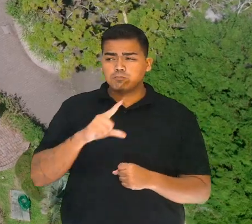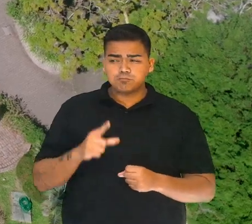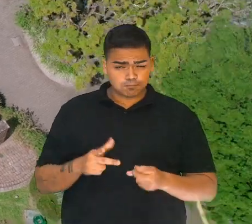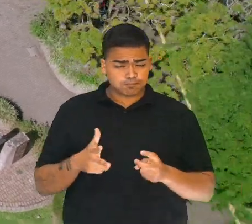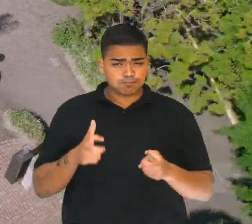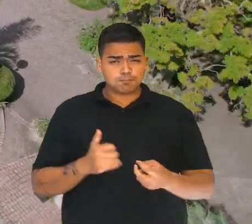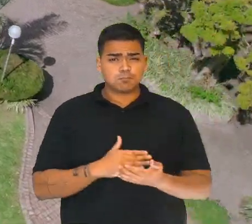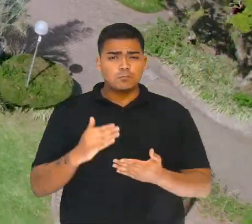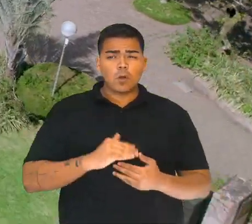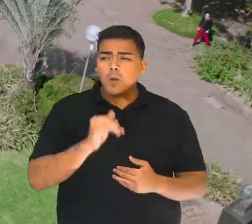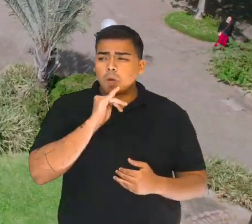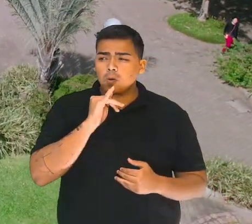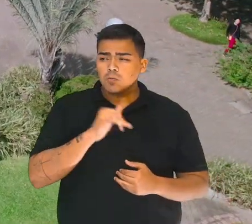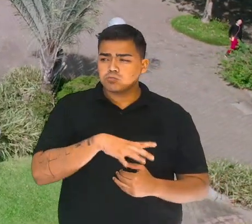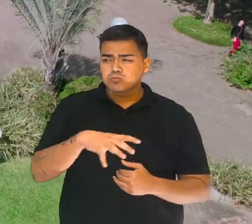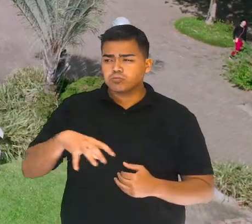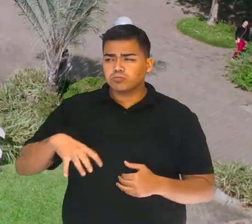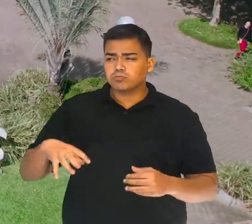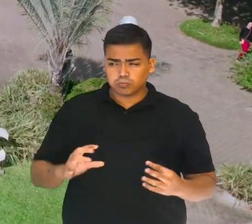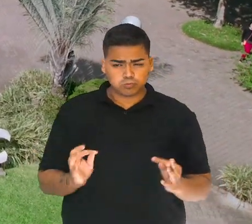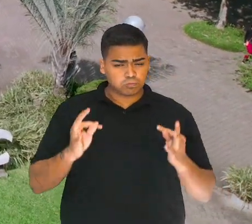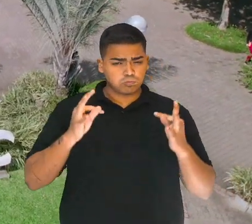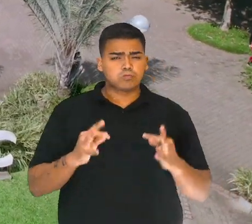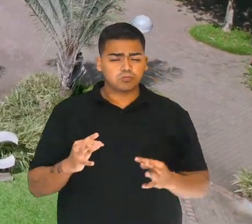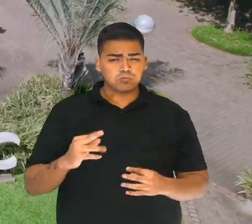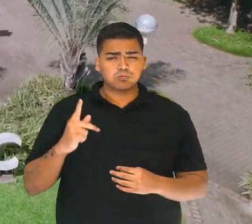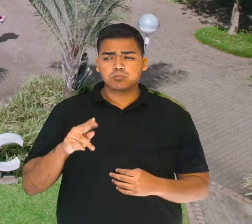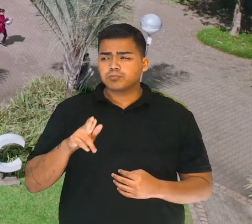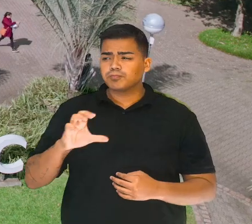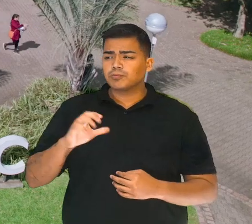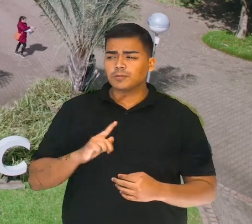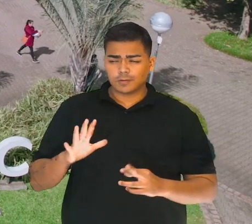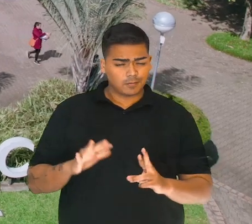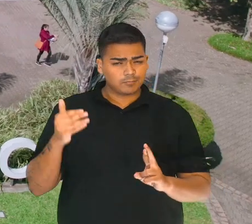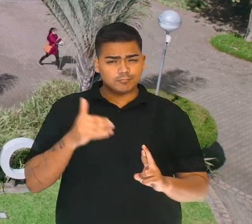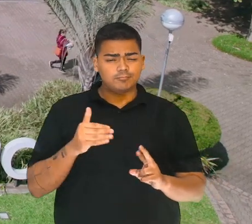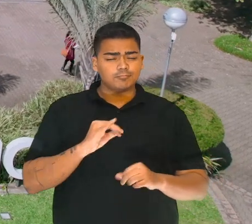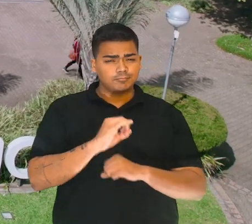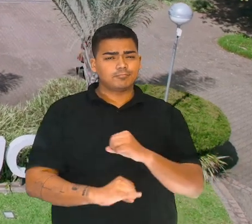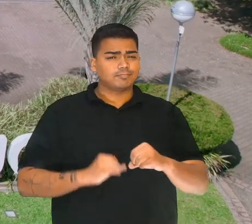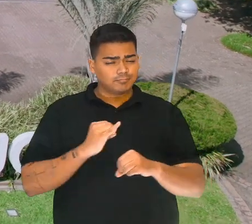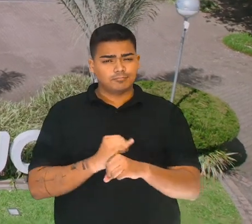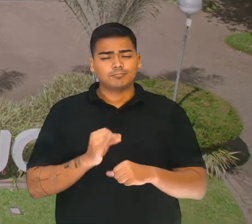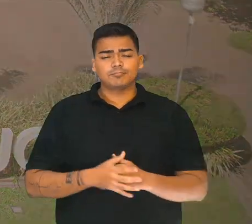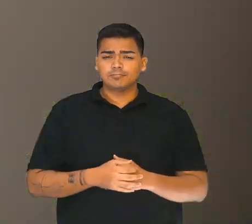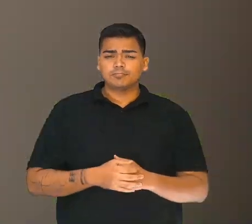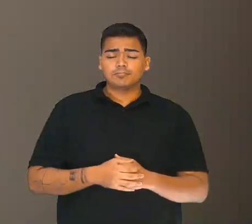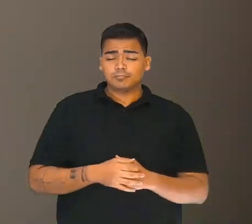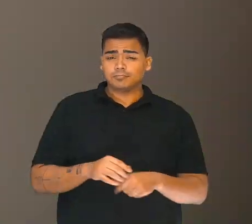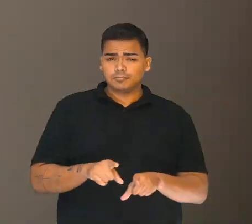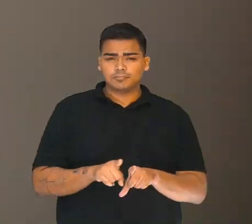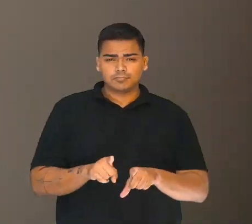vê desde o surgimento de, por exemplo, o Parque Tecnológico da PUC, o Tecnopuc, é tipo referência internacional, né? E